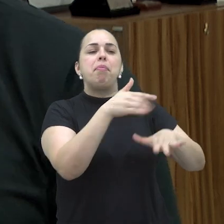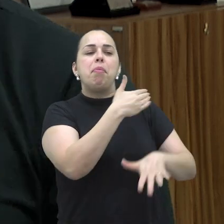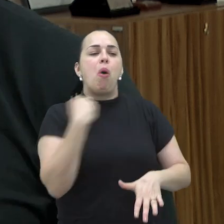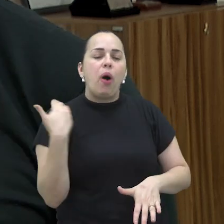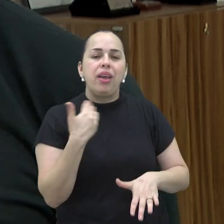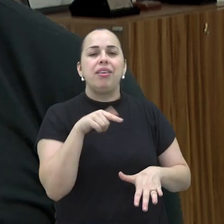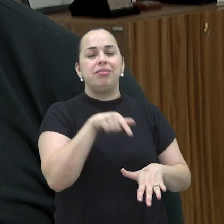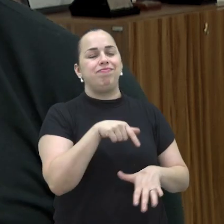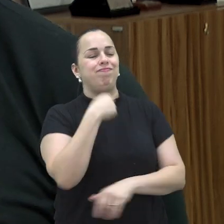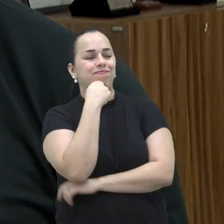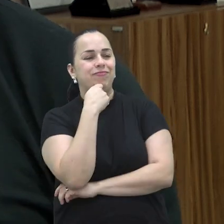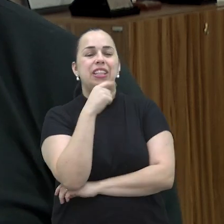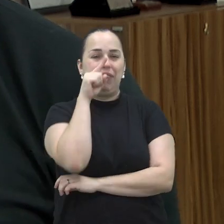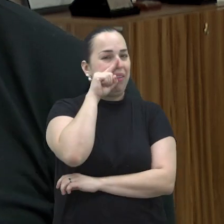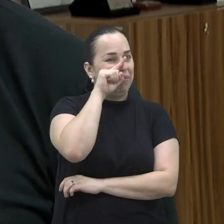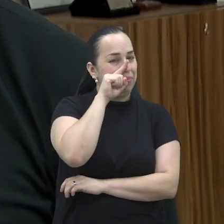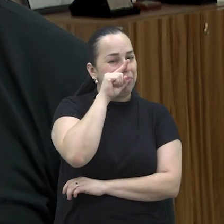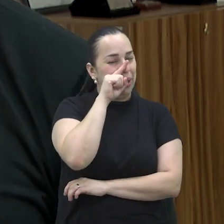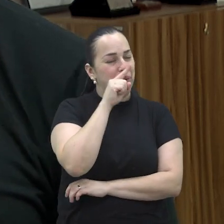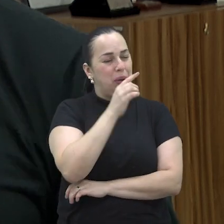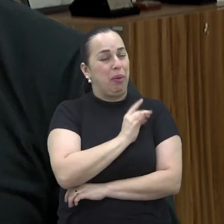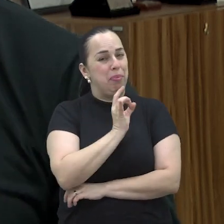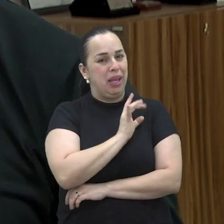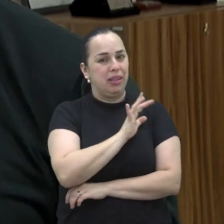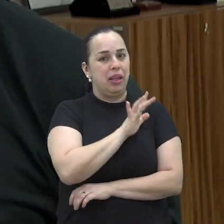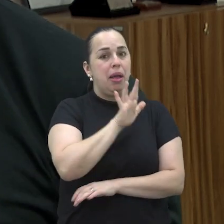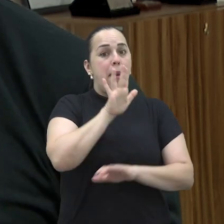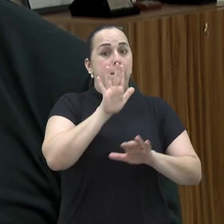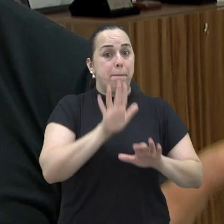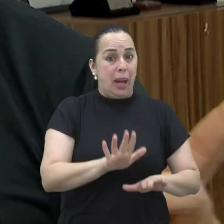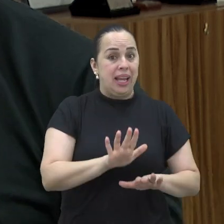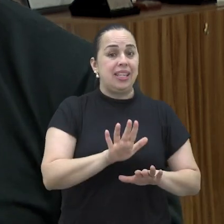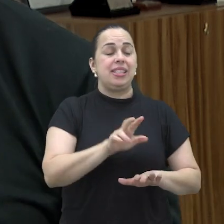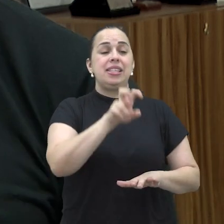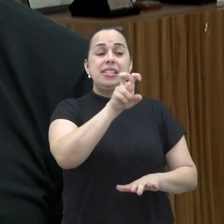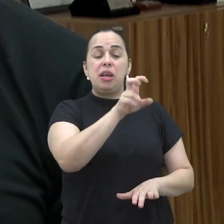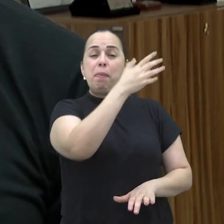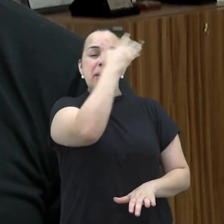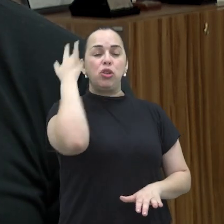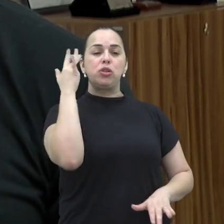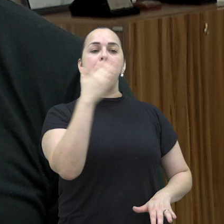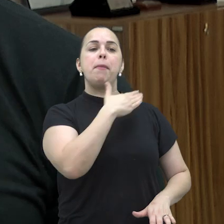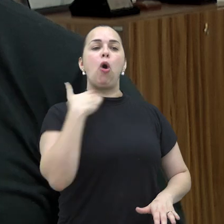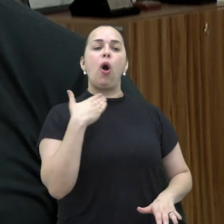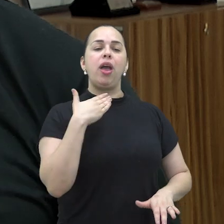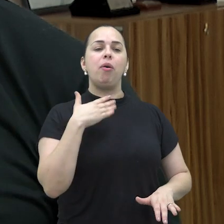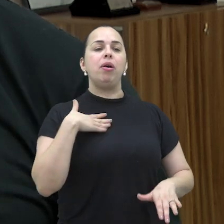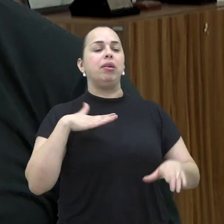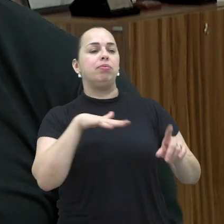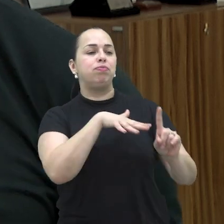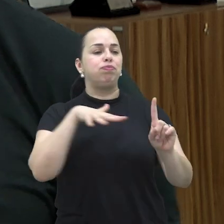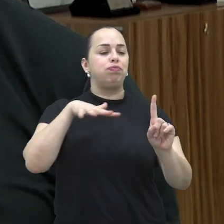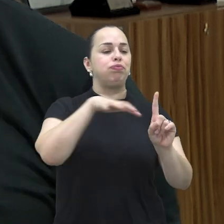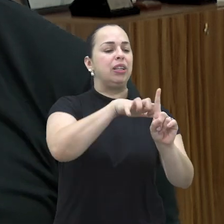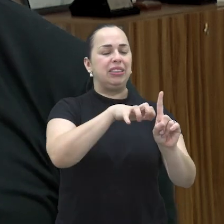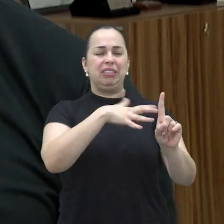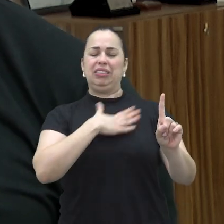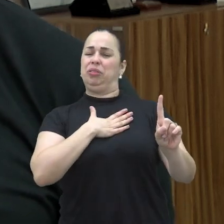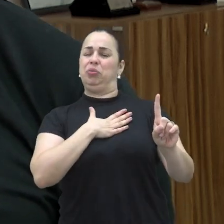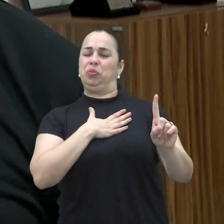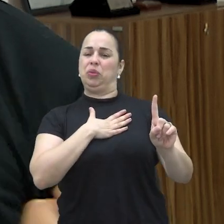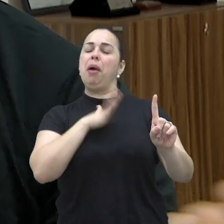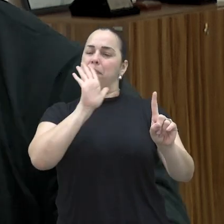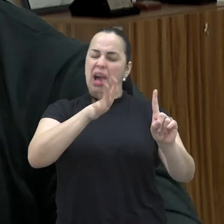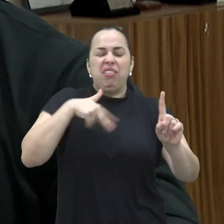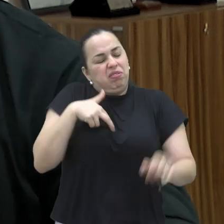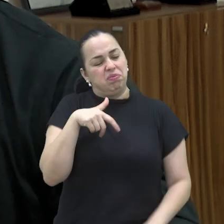assassinadas, você vai pensar 2 vezes em ir nesse restaurante. Mas se ele falar que no último ano morreram 5 pessoas atropeladas, você vai sentir um pouco de